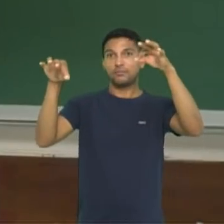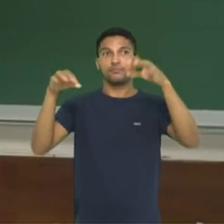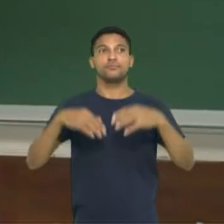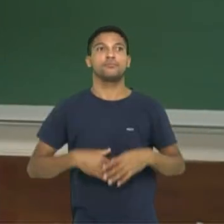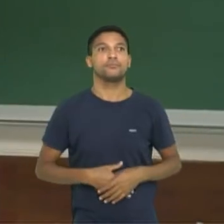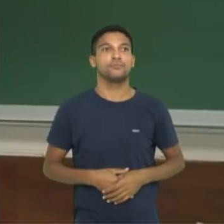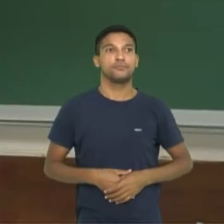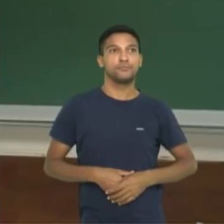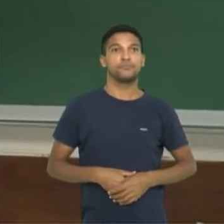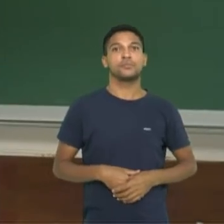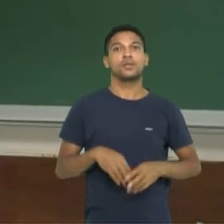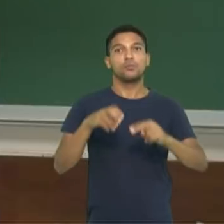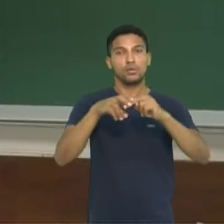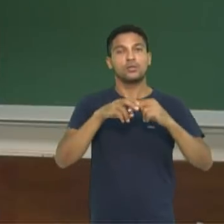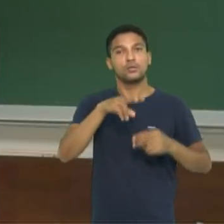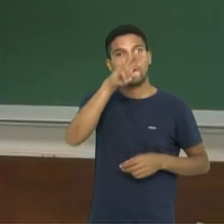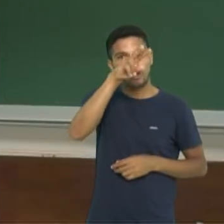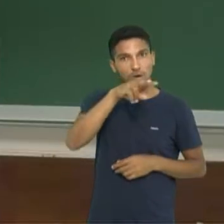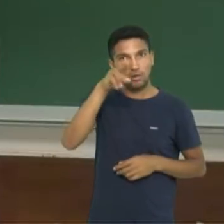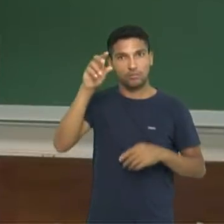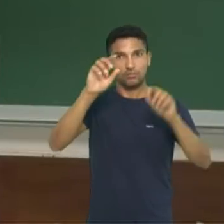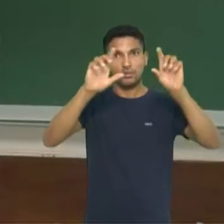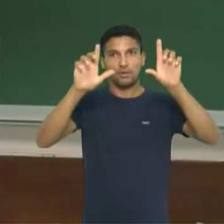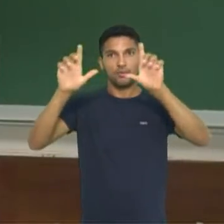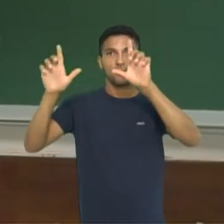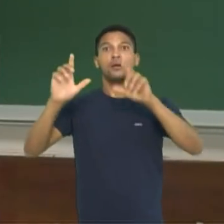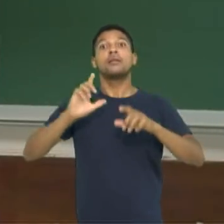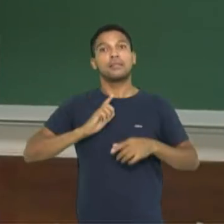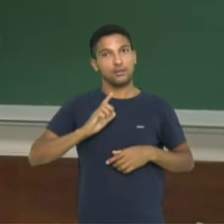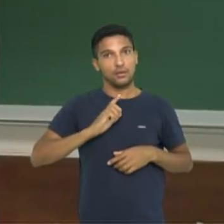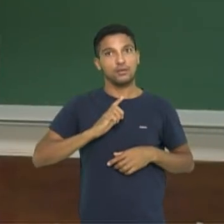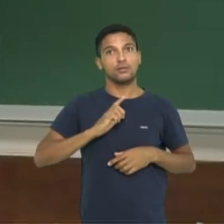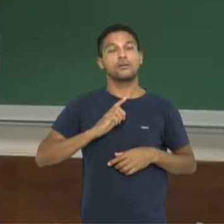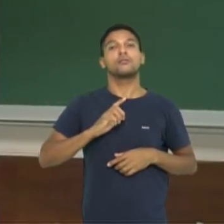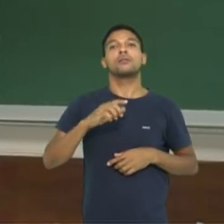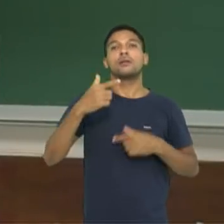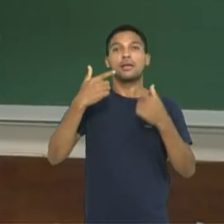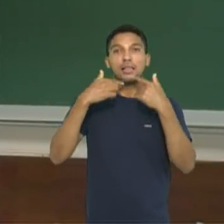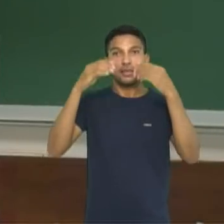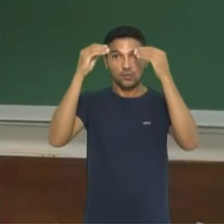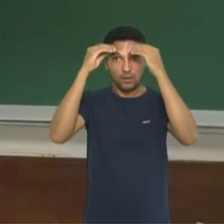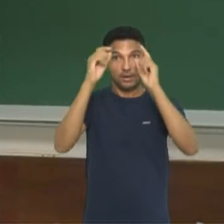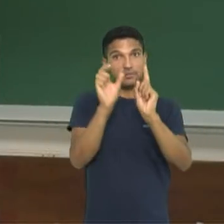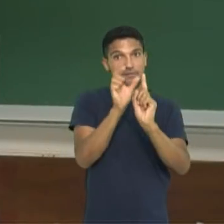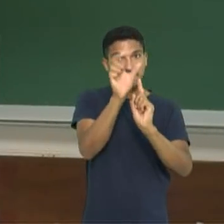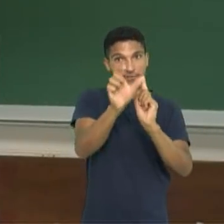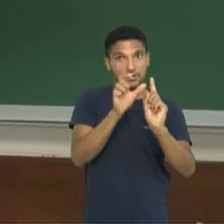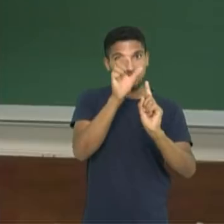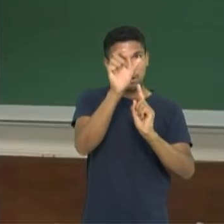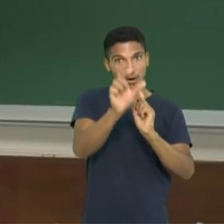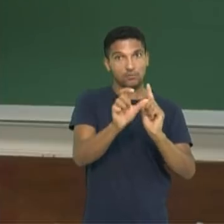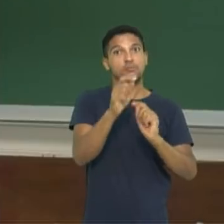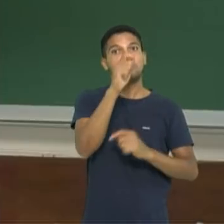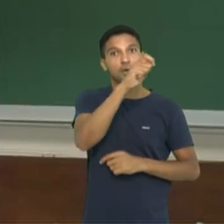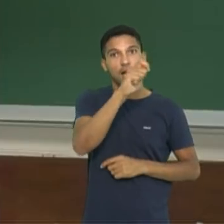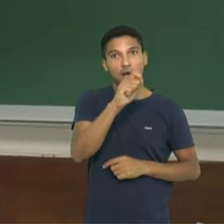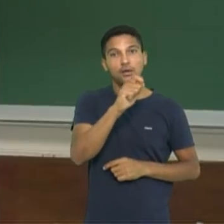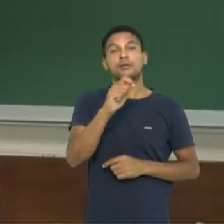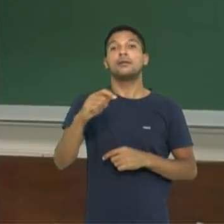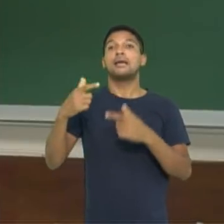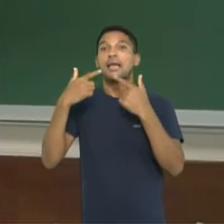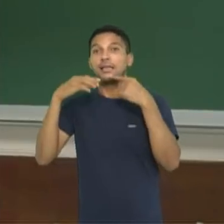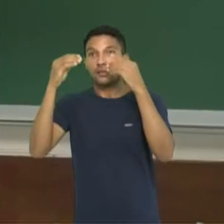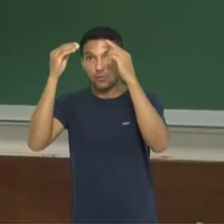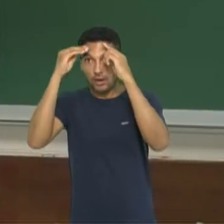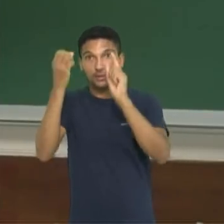fazer uma leitura da linguagem verbal e da linguagem não verbal, né, as imagens e as palavras. E no exercício 3 eu vou pedir